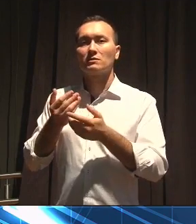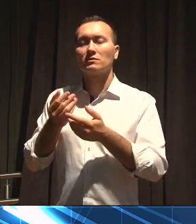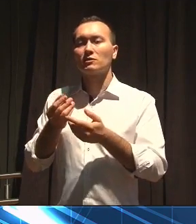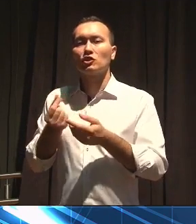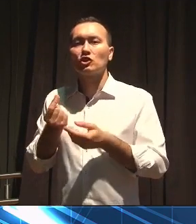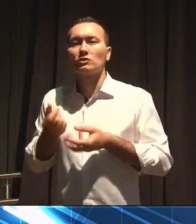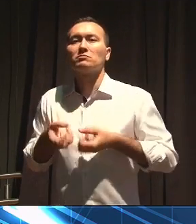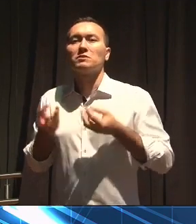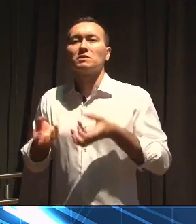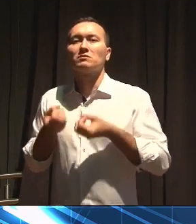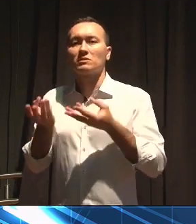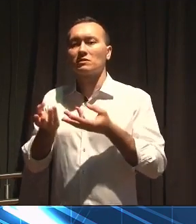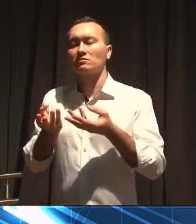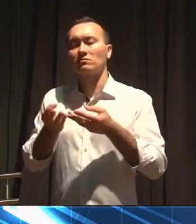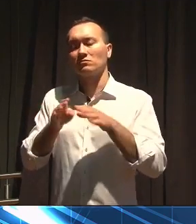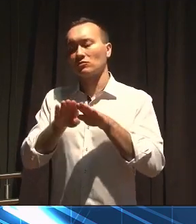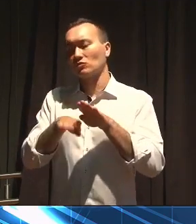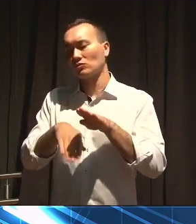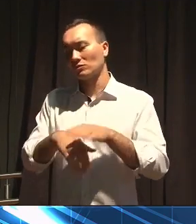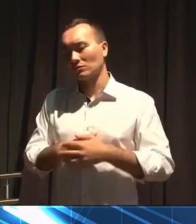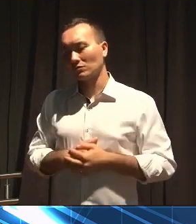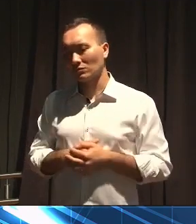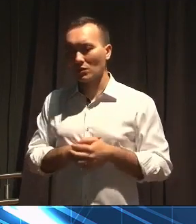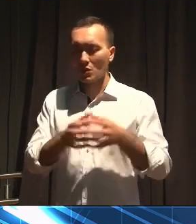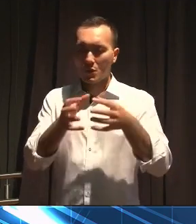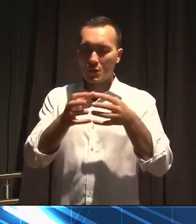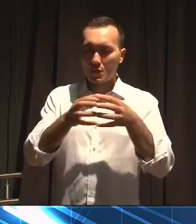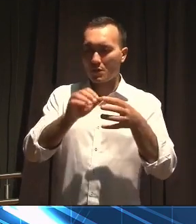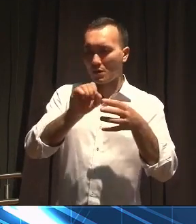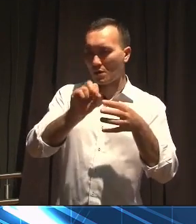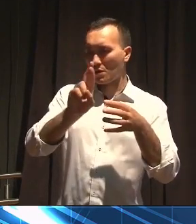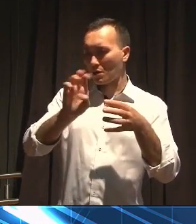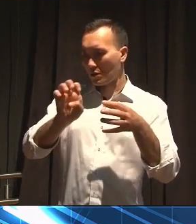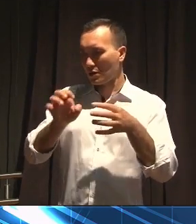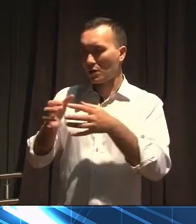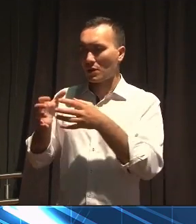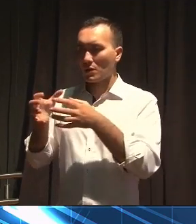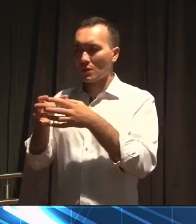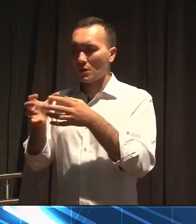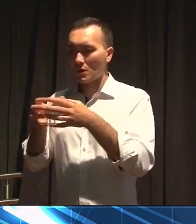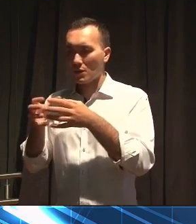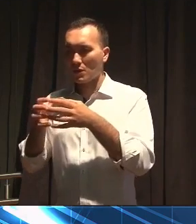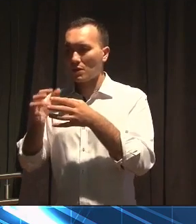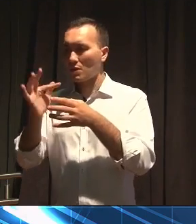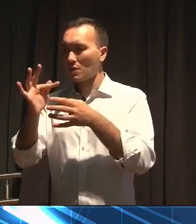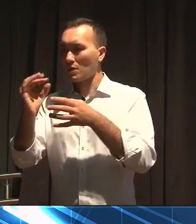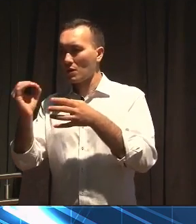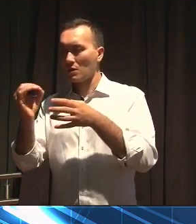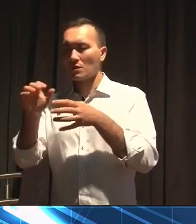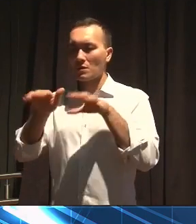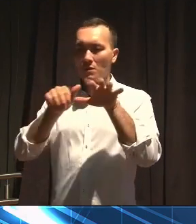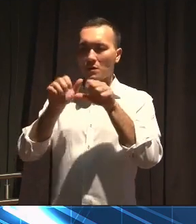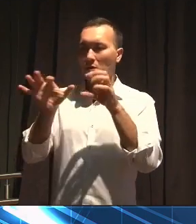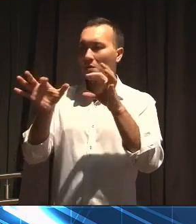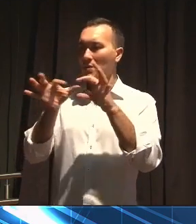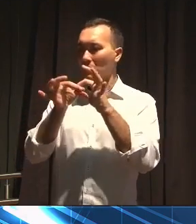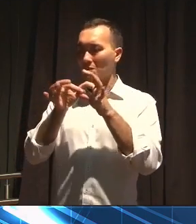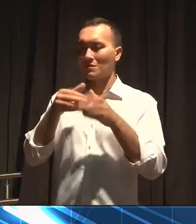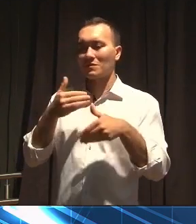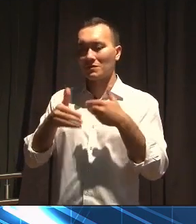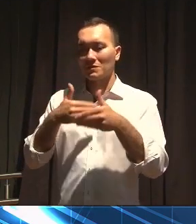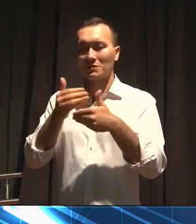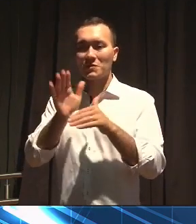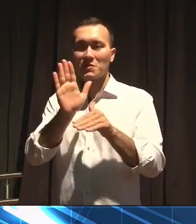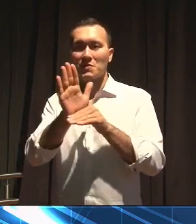nossa estratégia de juntar o time de SRE e também e também fazer essa rearquitetura acabou nos dando uma